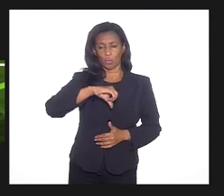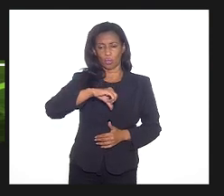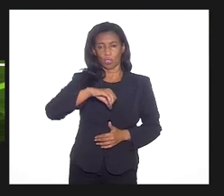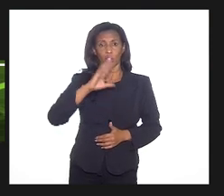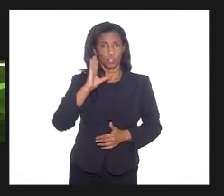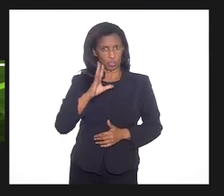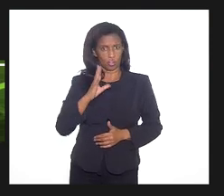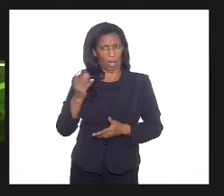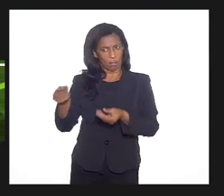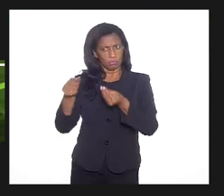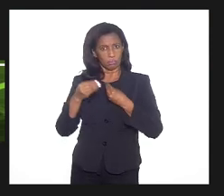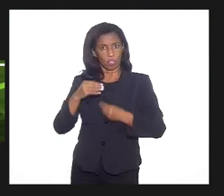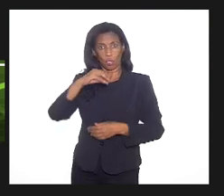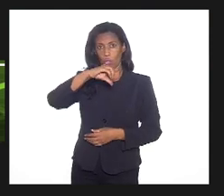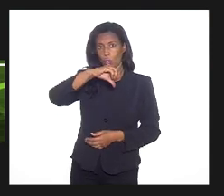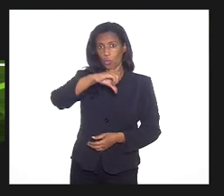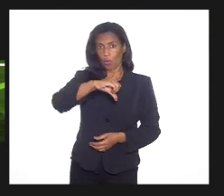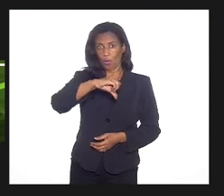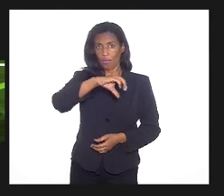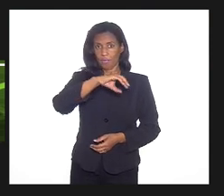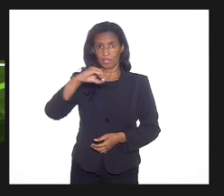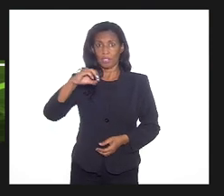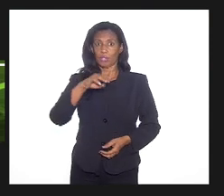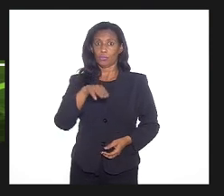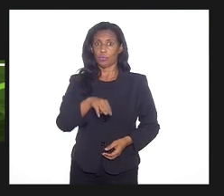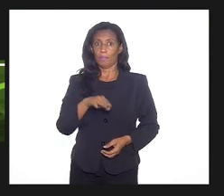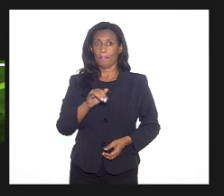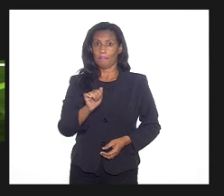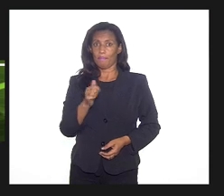já recebemos 900 milhões.